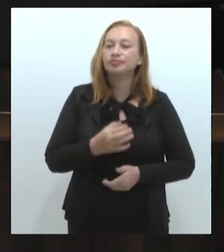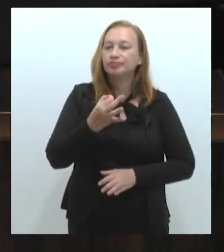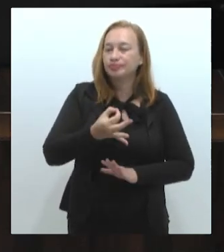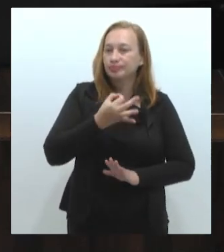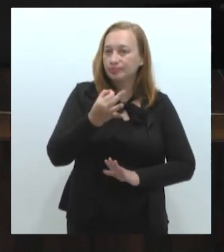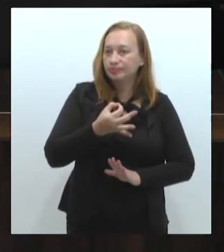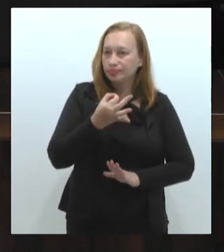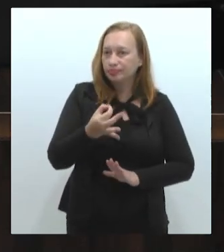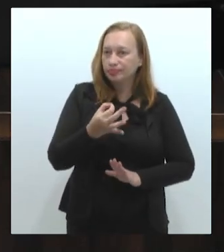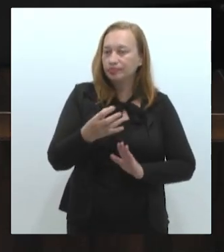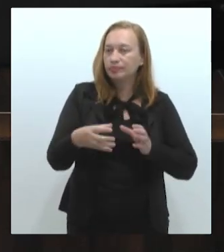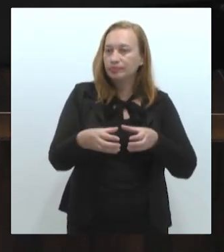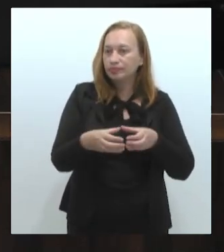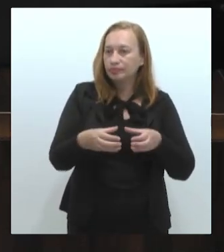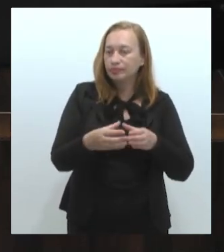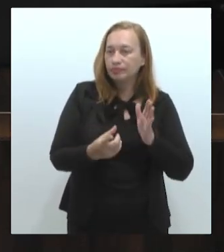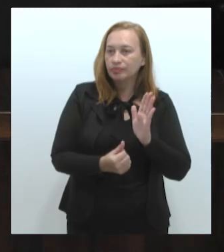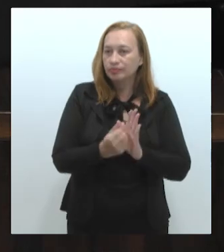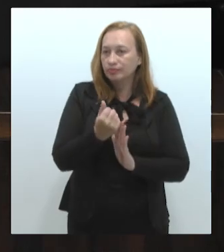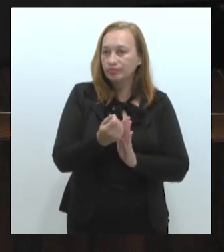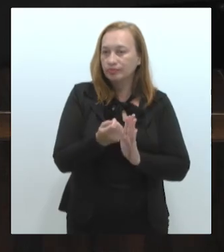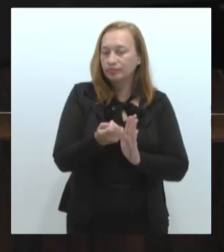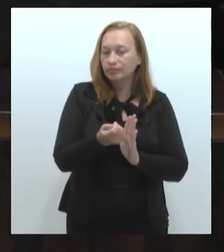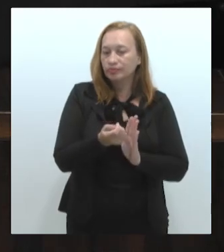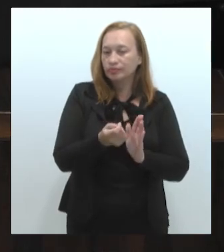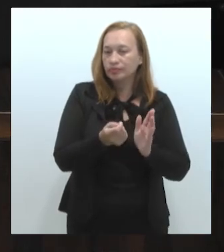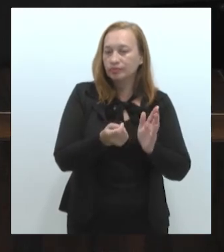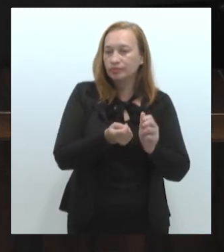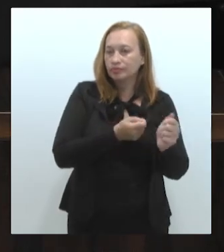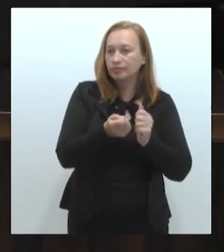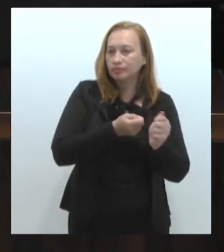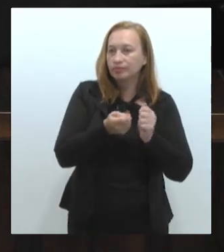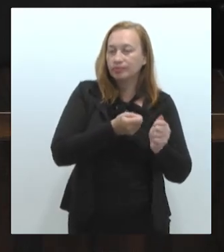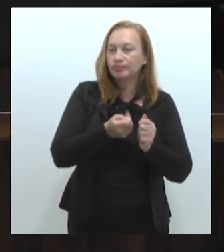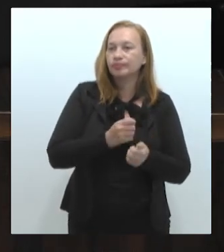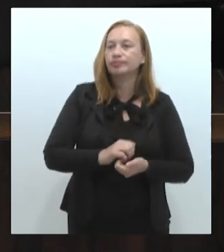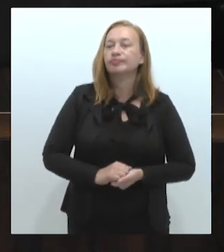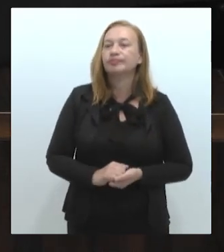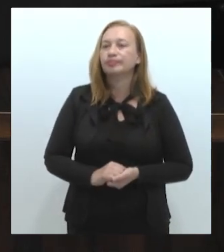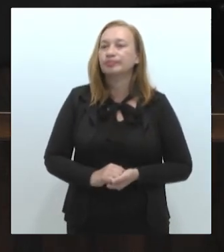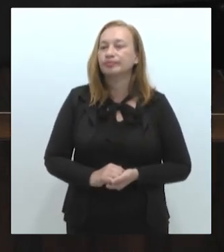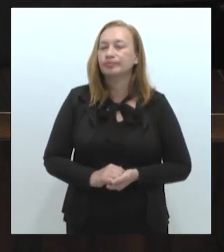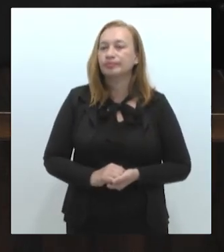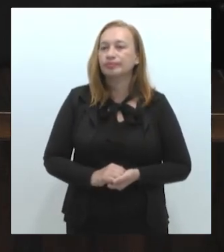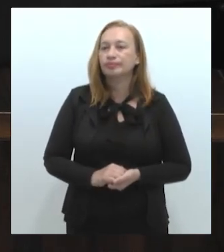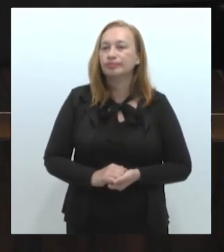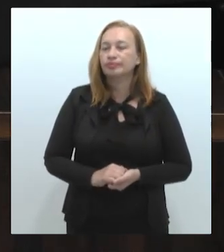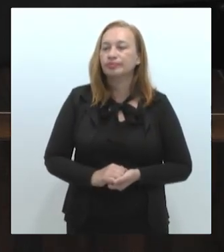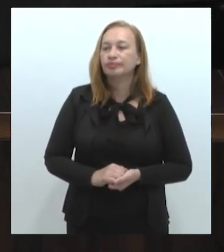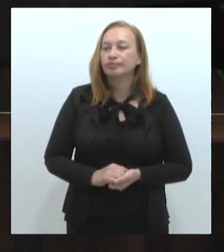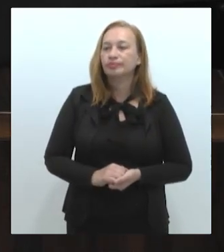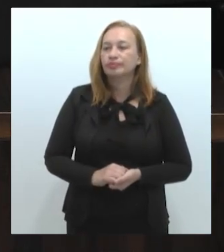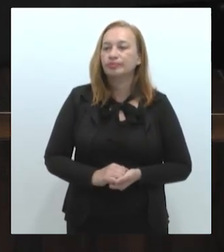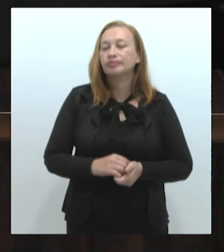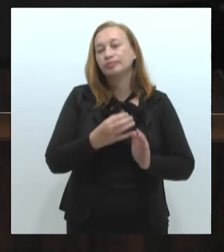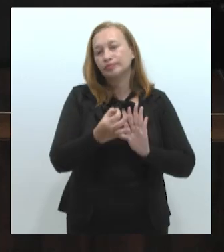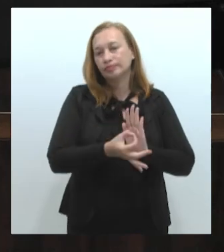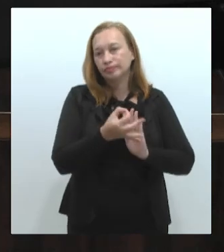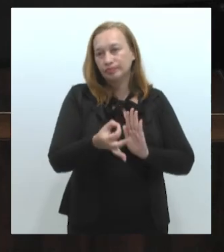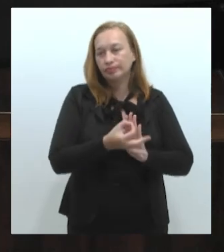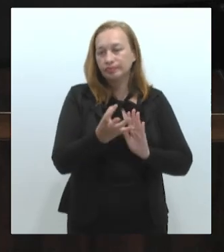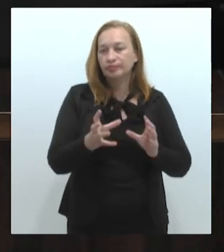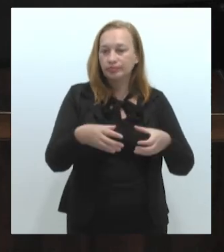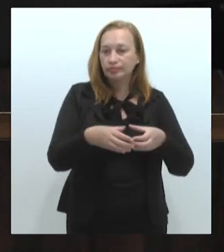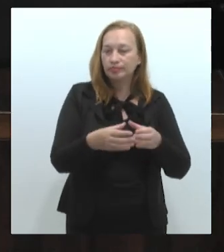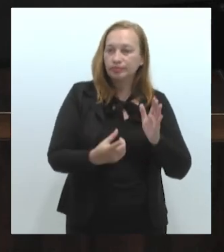da Comissão de Orçamento, Finanças, Fiscalização Financeira e Controle. Para emitir parecer pela